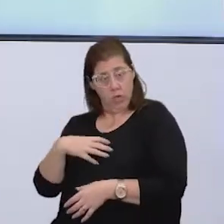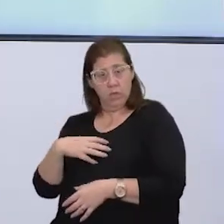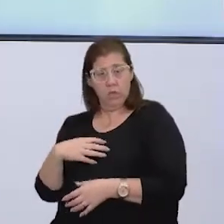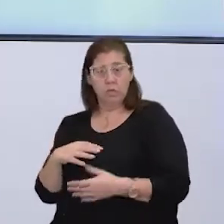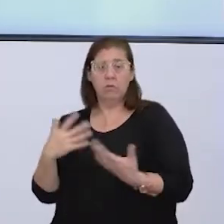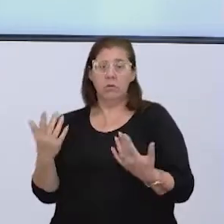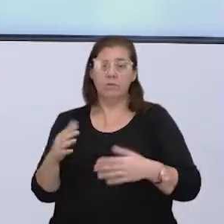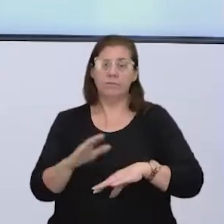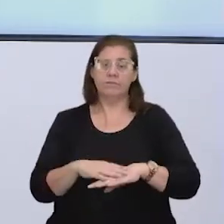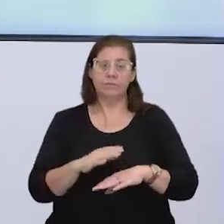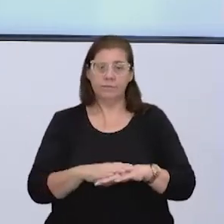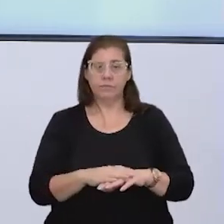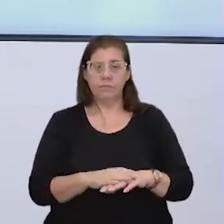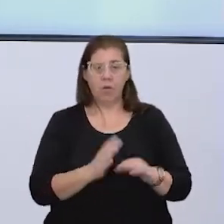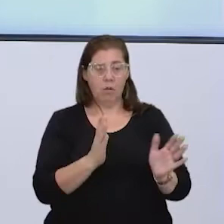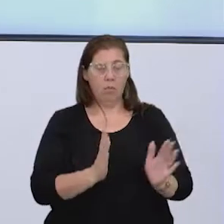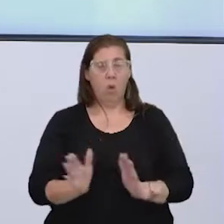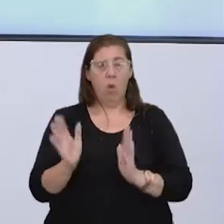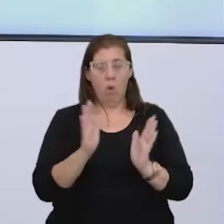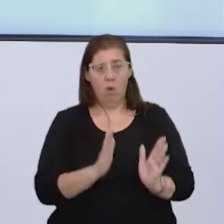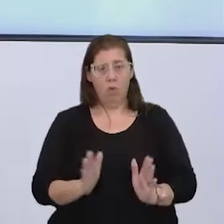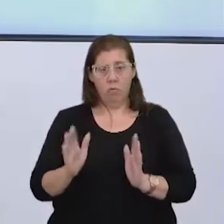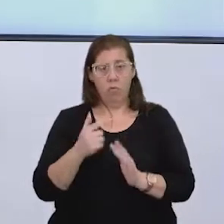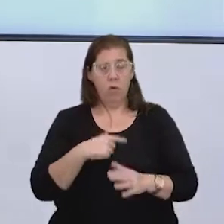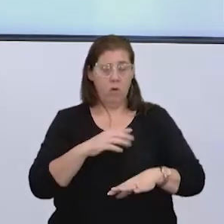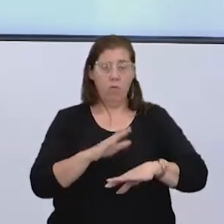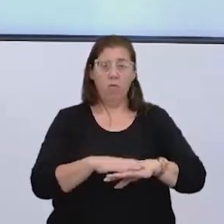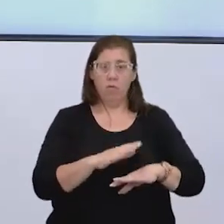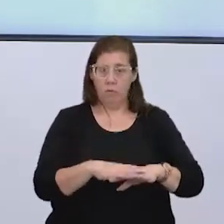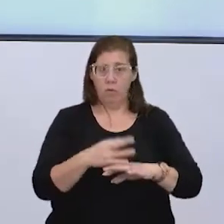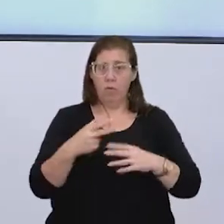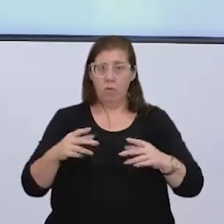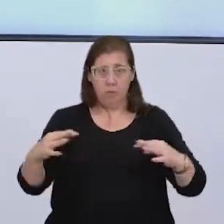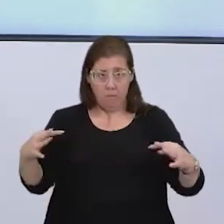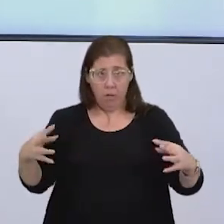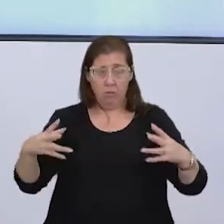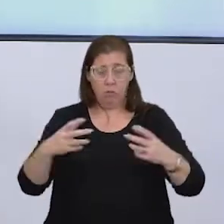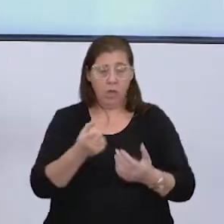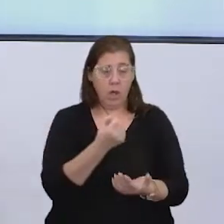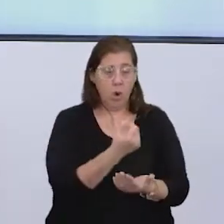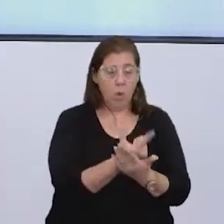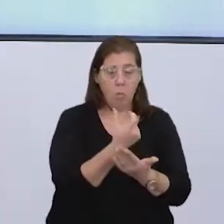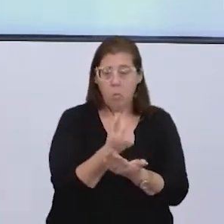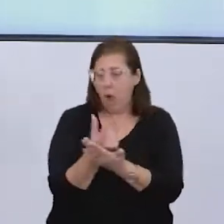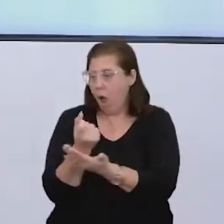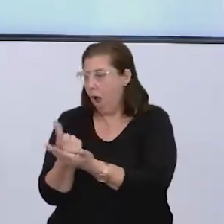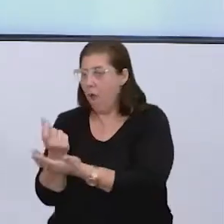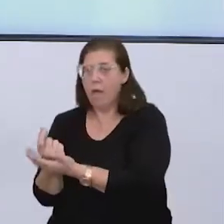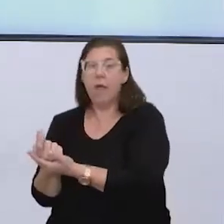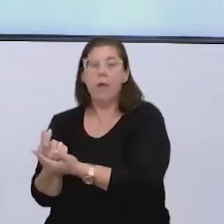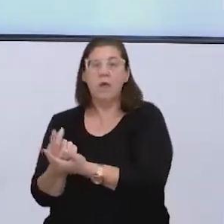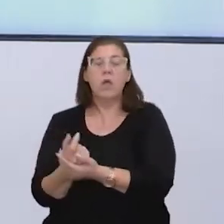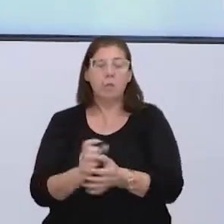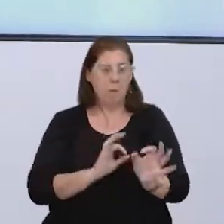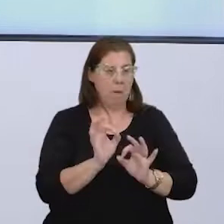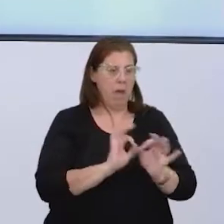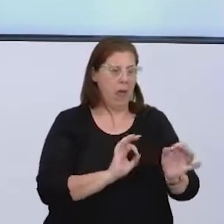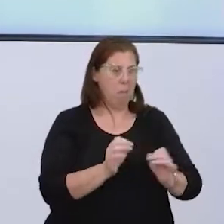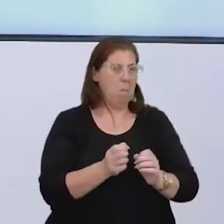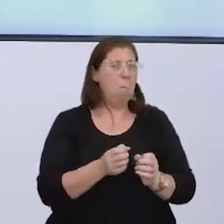isso vai gerar uma produção em massa, então eu vou produzir para esse todo mundo que quer comprar. Então eu vou produzir em grande